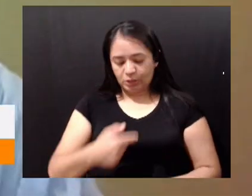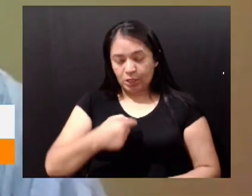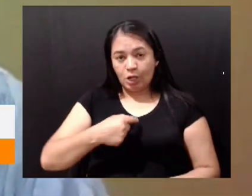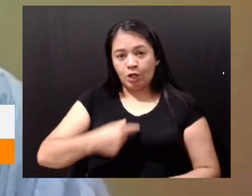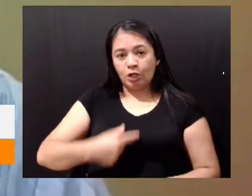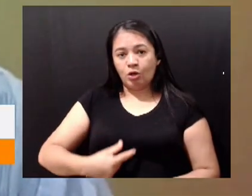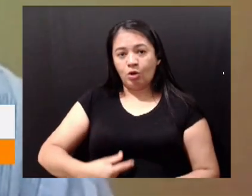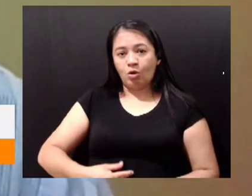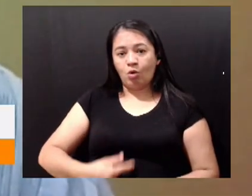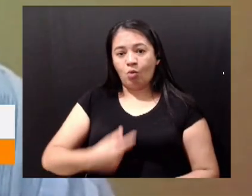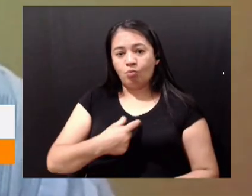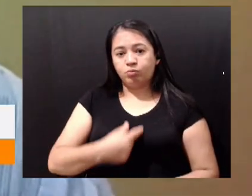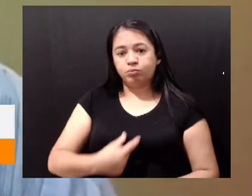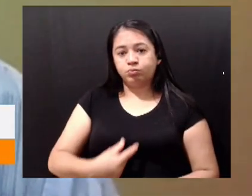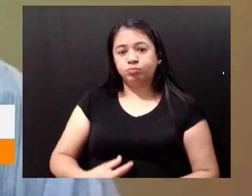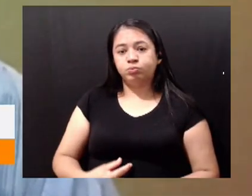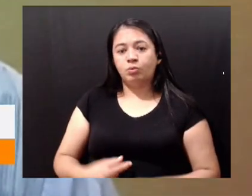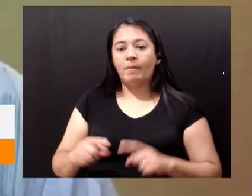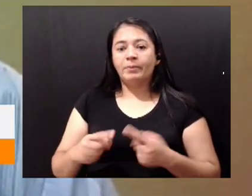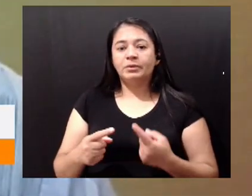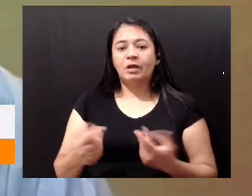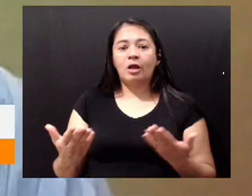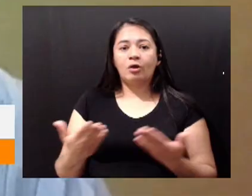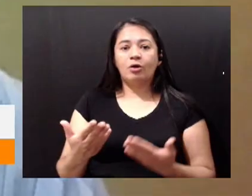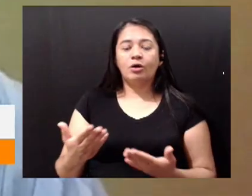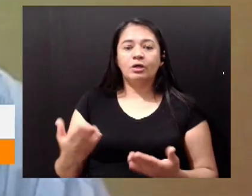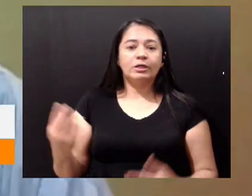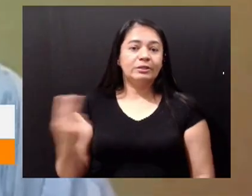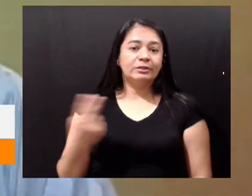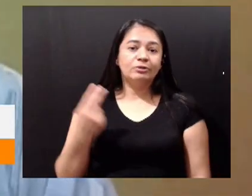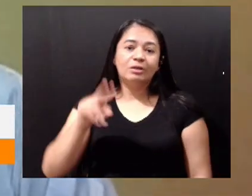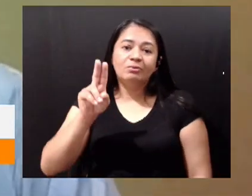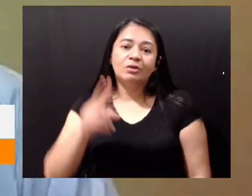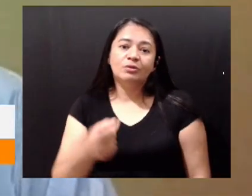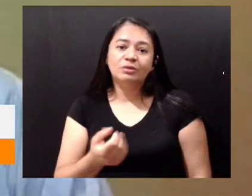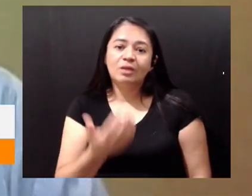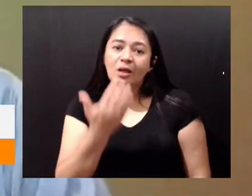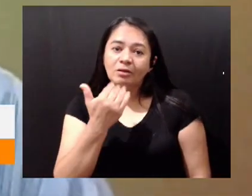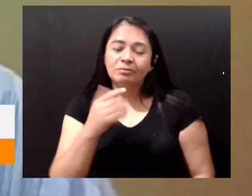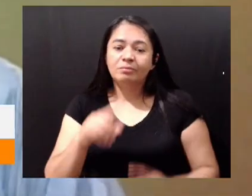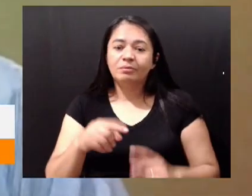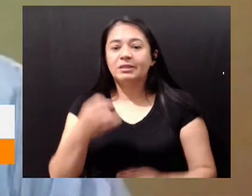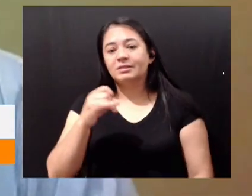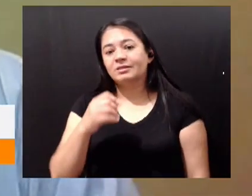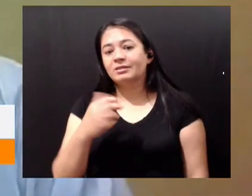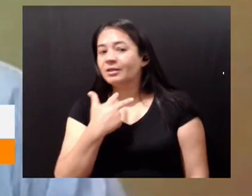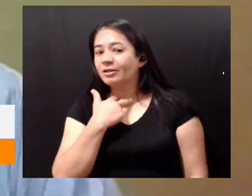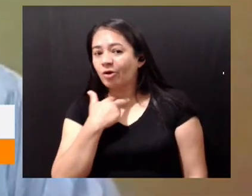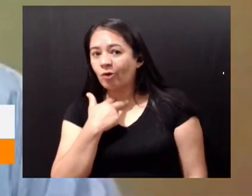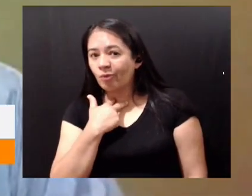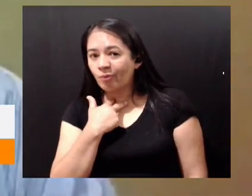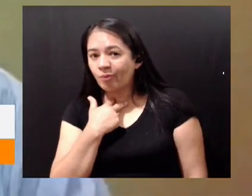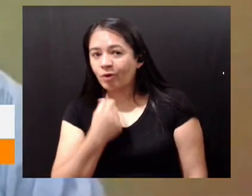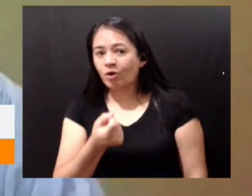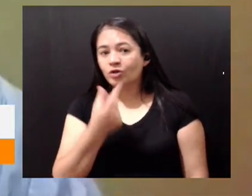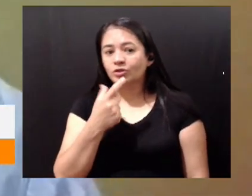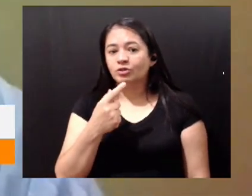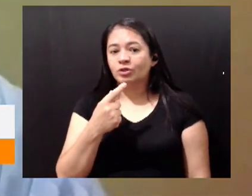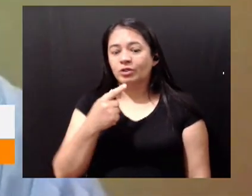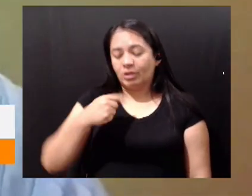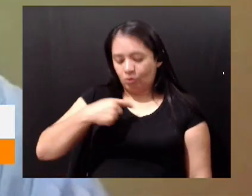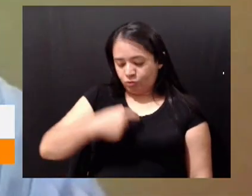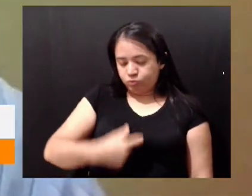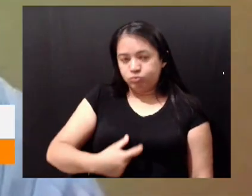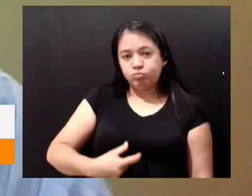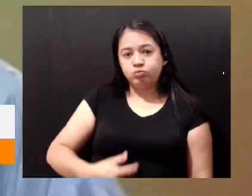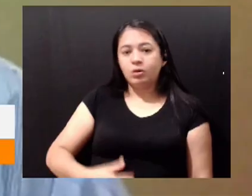utilizar a via oral. Aí quando também não pode utilizar a via intestinal, né, que aí são as